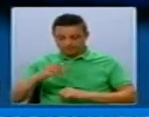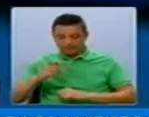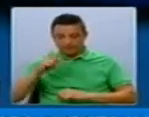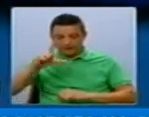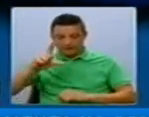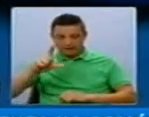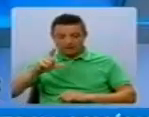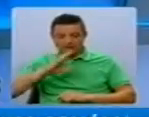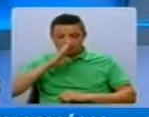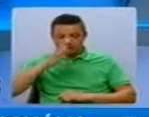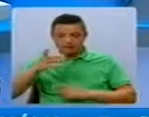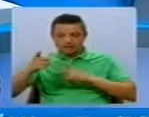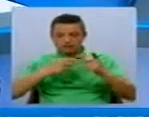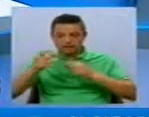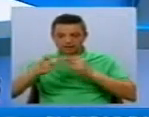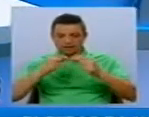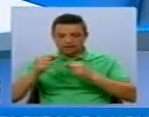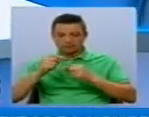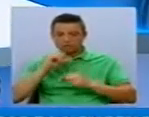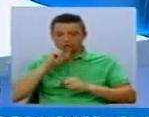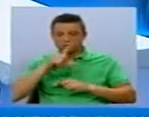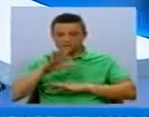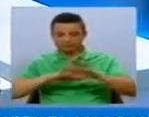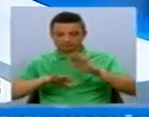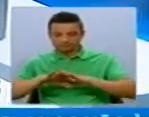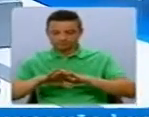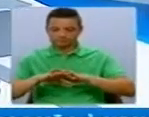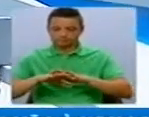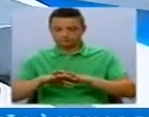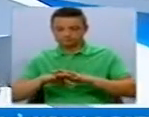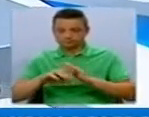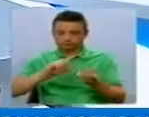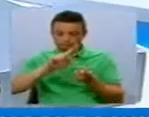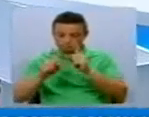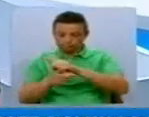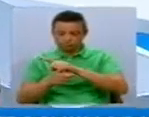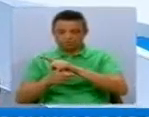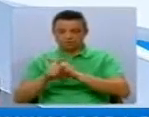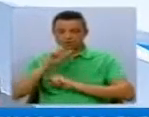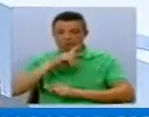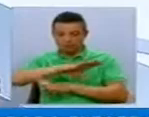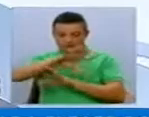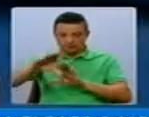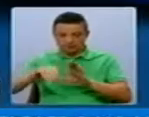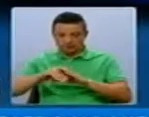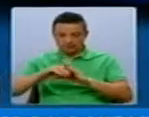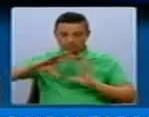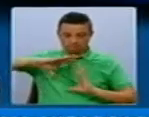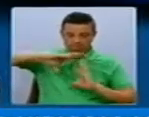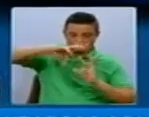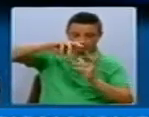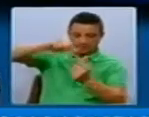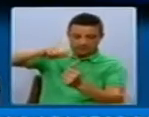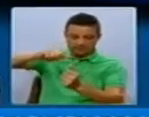de dieta das estrelas. As estrelas podem, de facto, fazer dietas planetárias? E podem comer planetas, e planetas